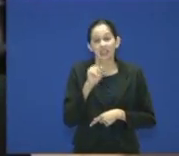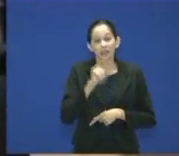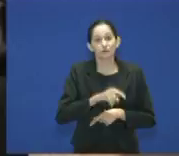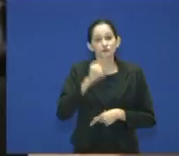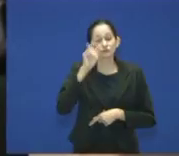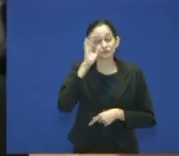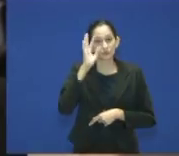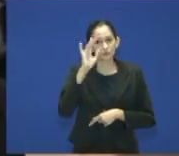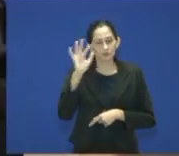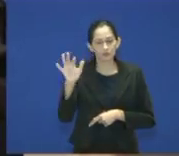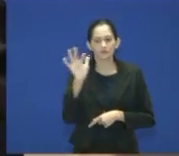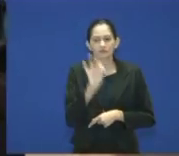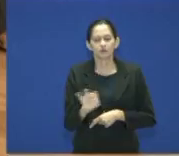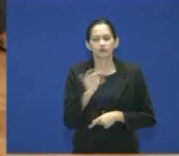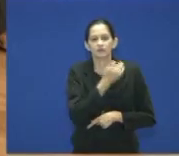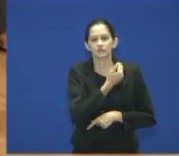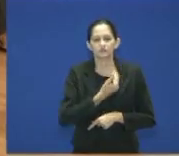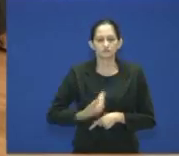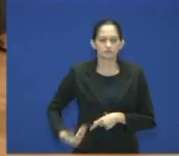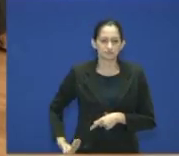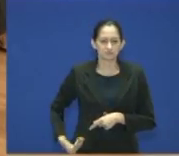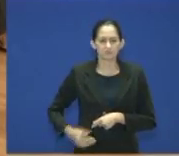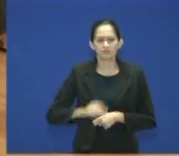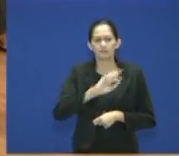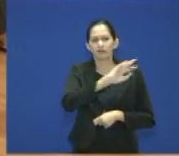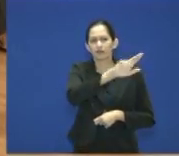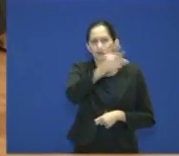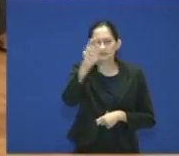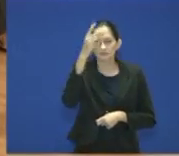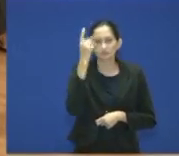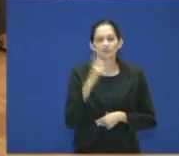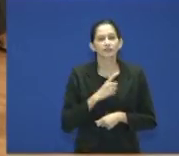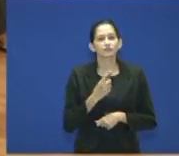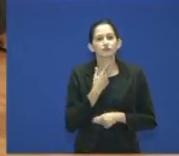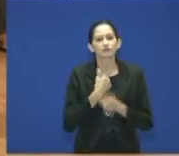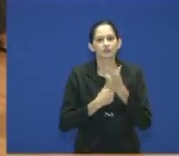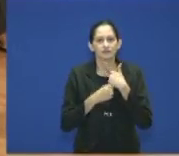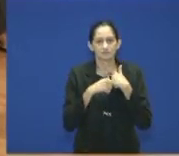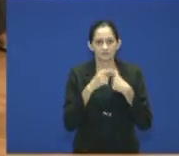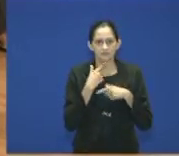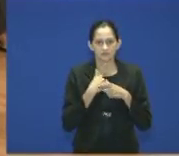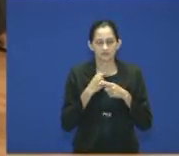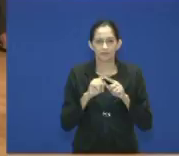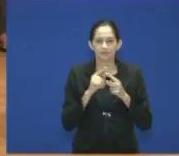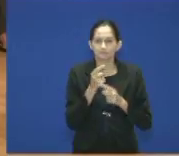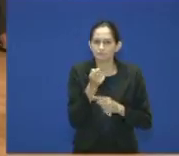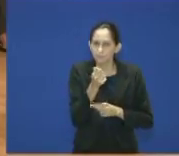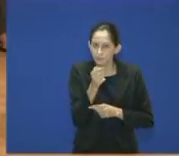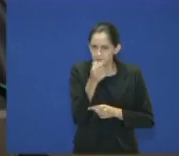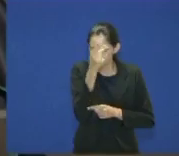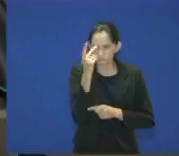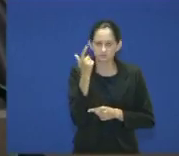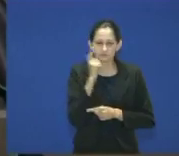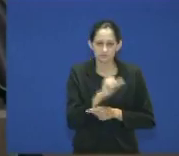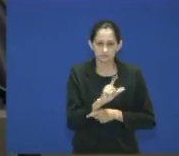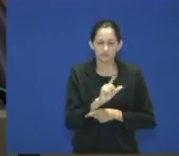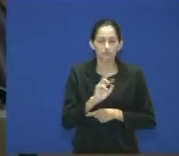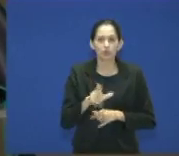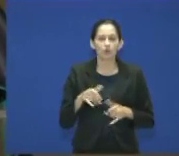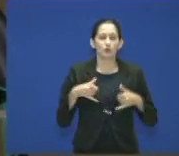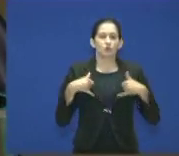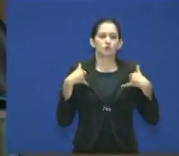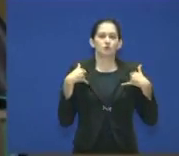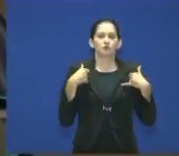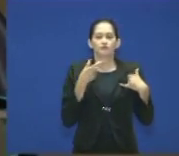da universidade pública, que muitíssimos desejam e pouquíssimos alcançam. Não que seja um orgulho dizer